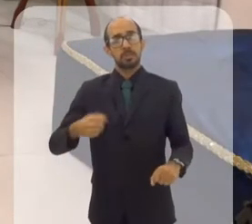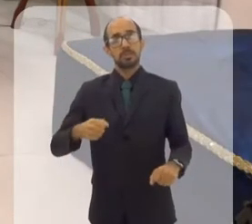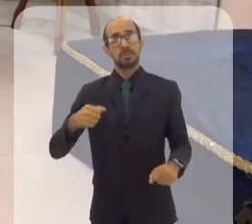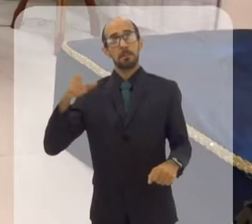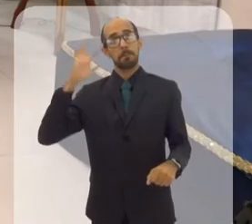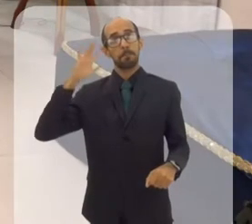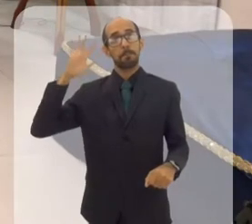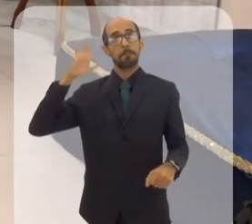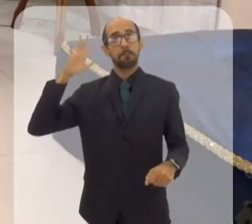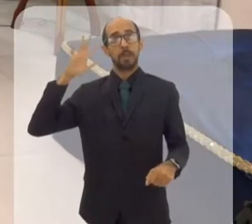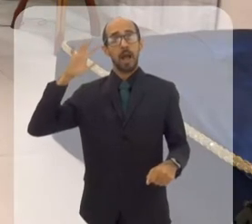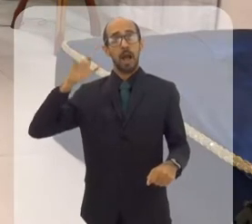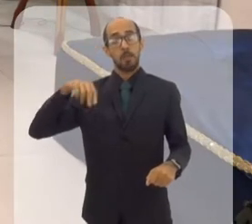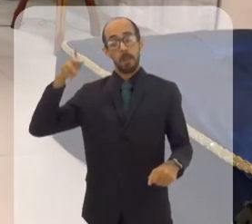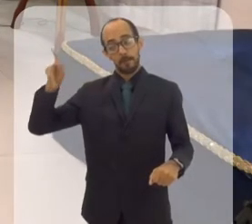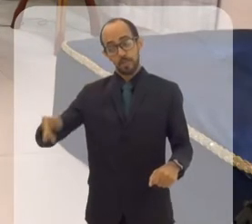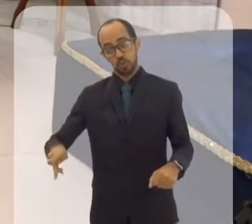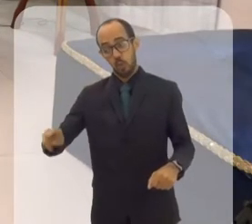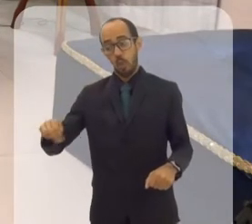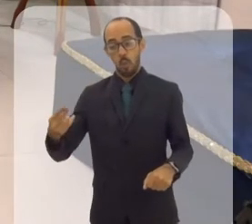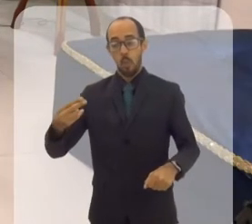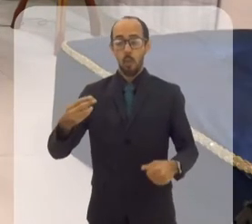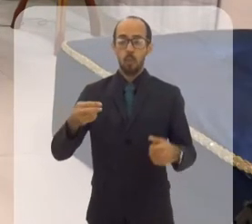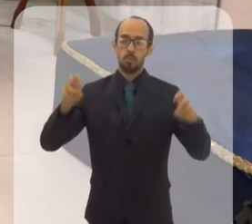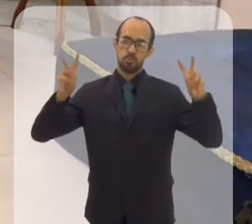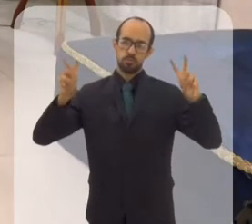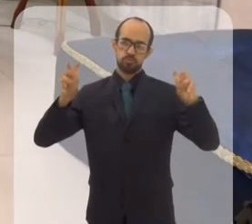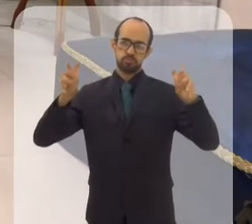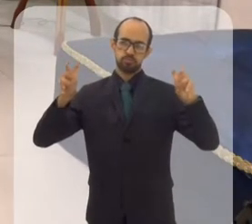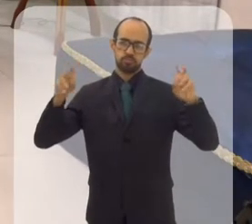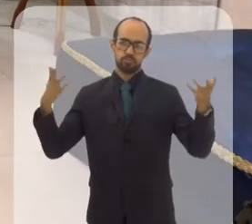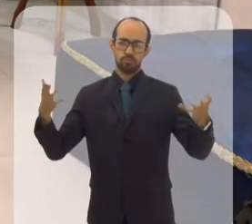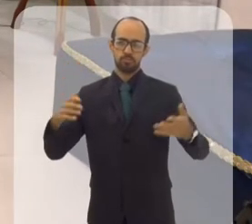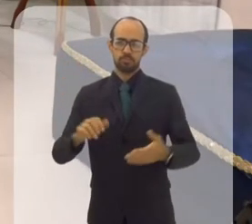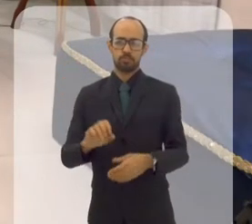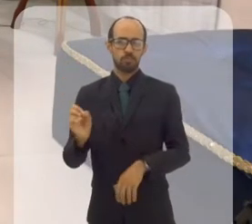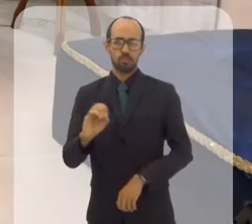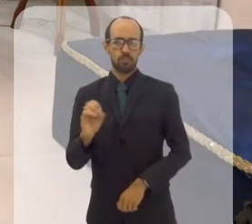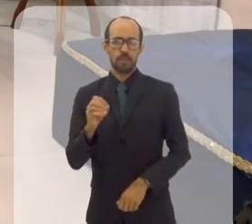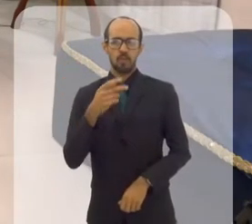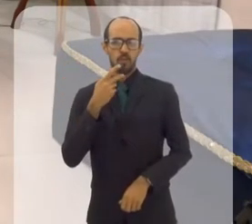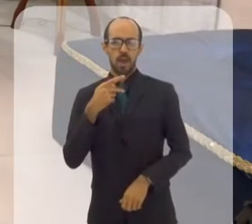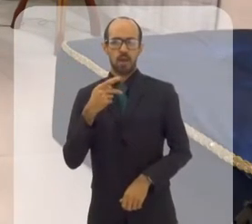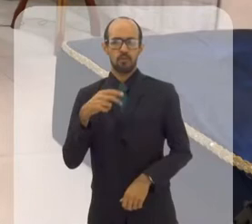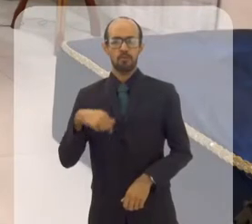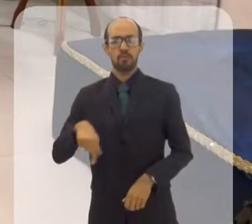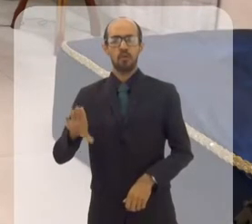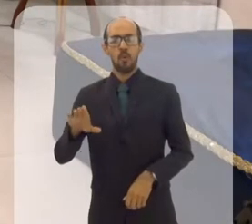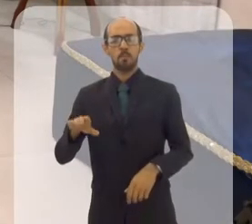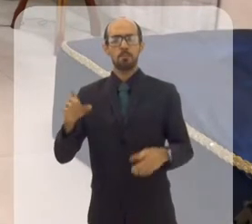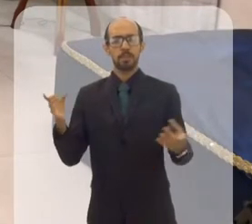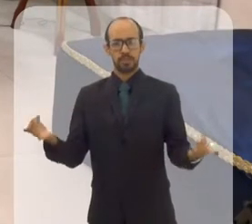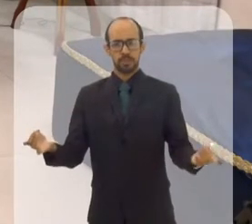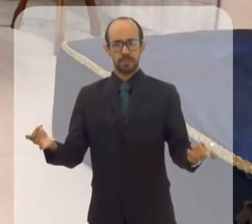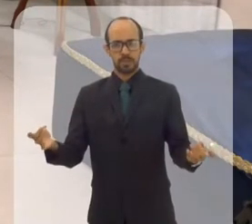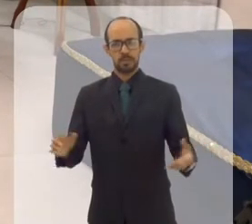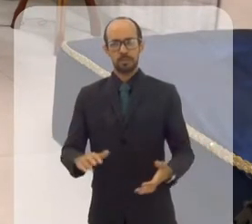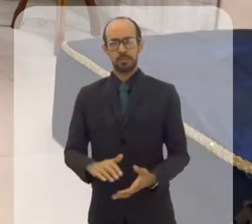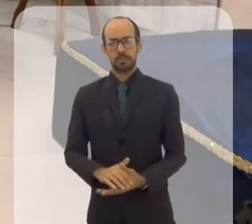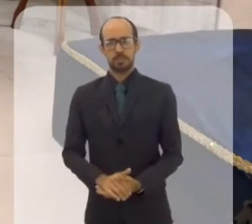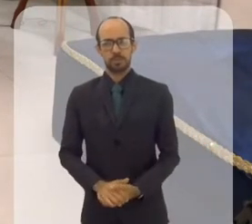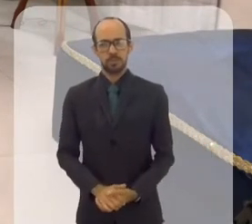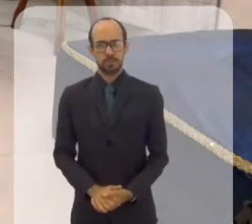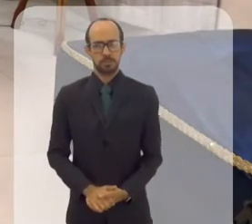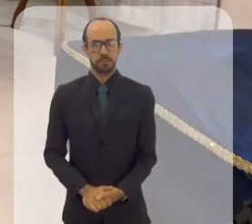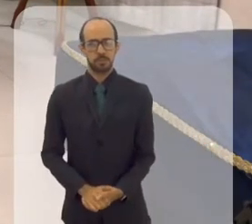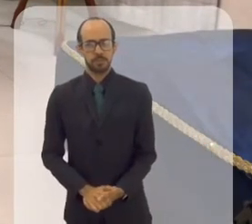em alguém ou alguma coisa. Certo. Né? Ninguém medita, vou meditar. Então você medita em alguém ou